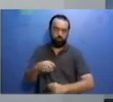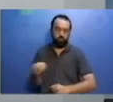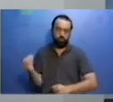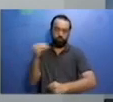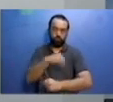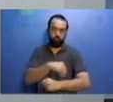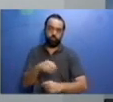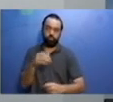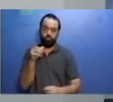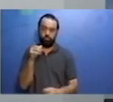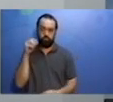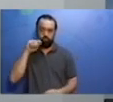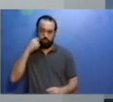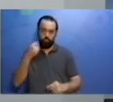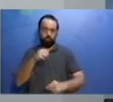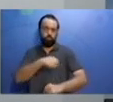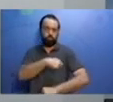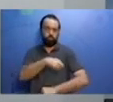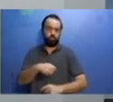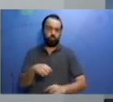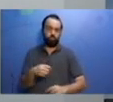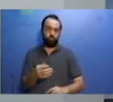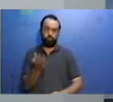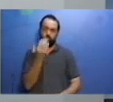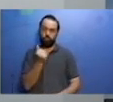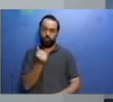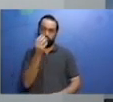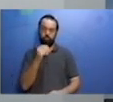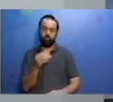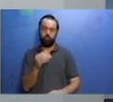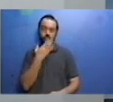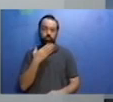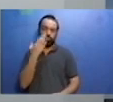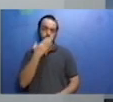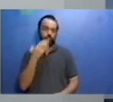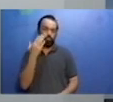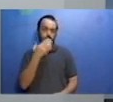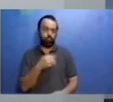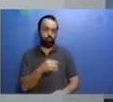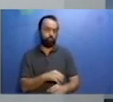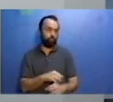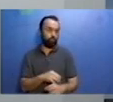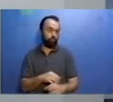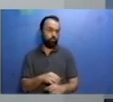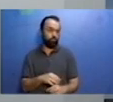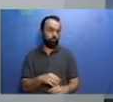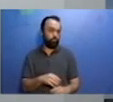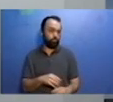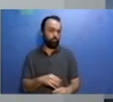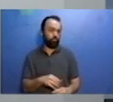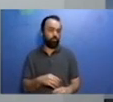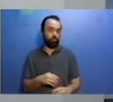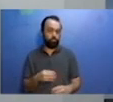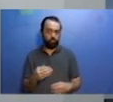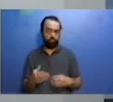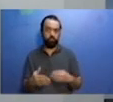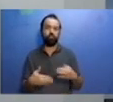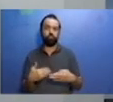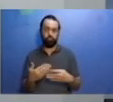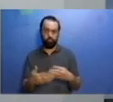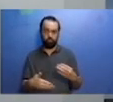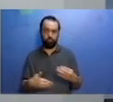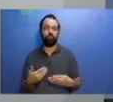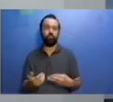no pão, porque essa levedura vai consumir o açúcar presente aqui, nesse ambiente, e como produto do